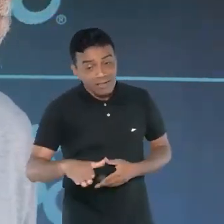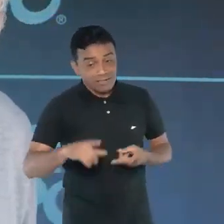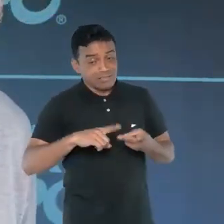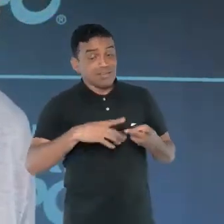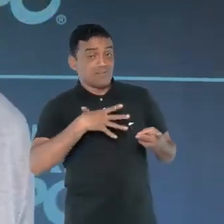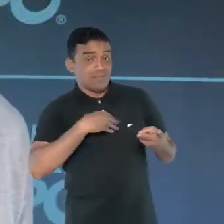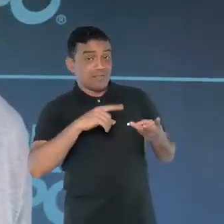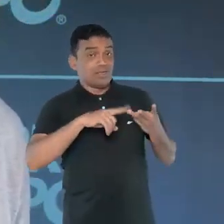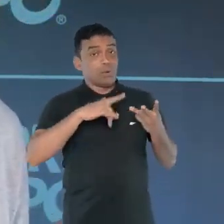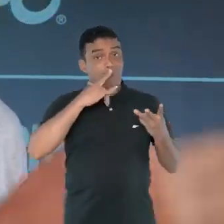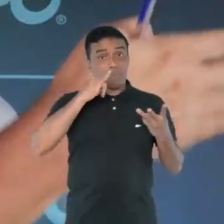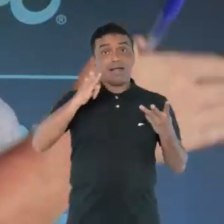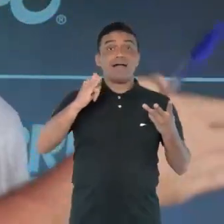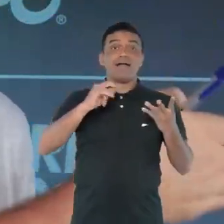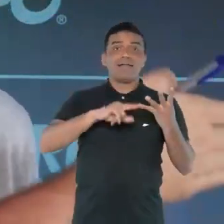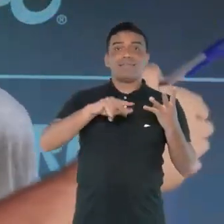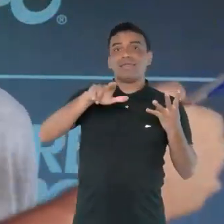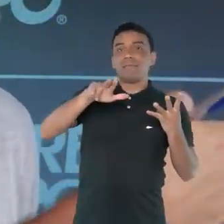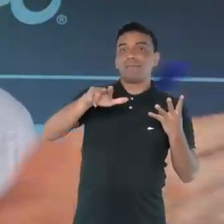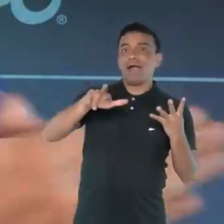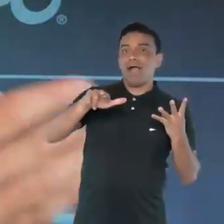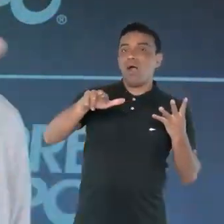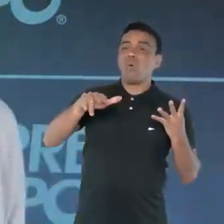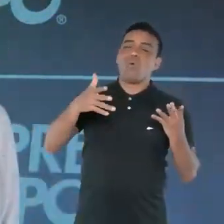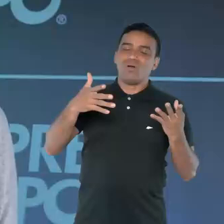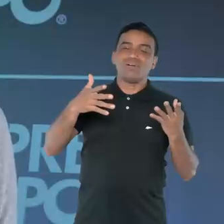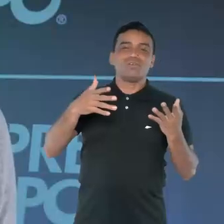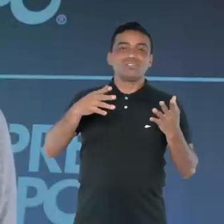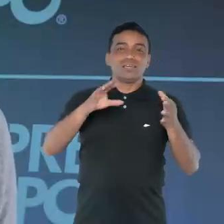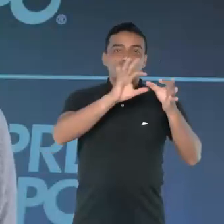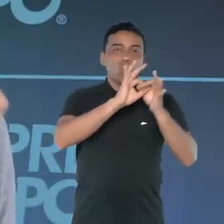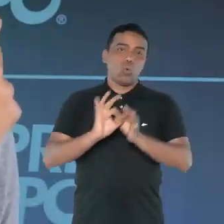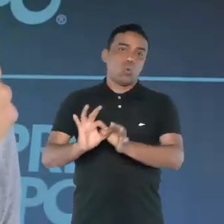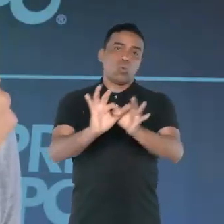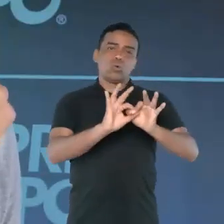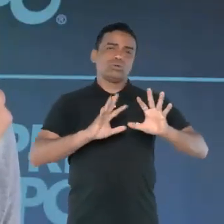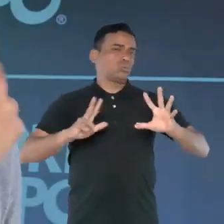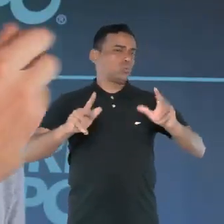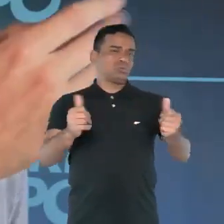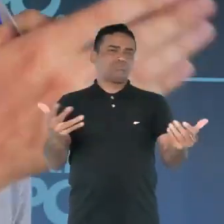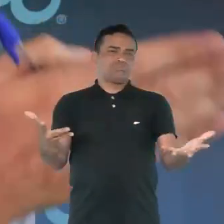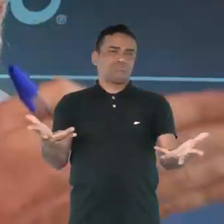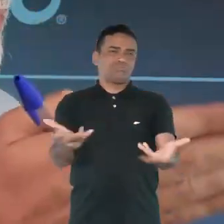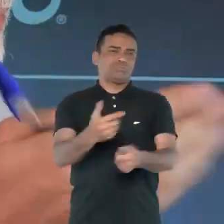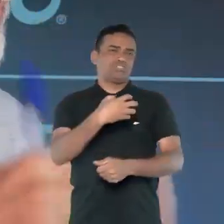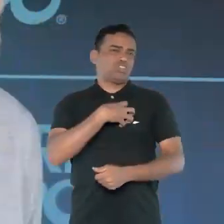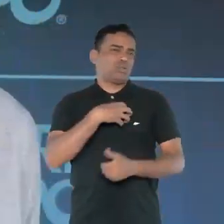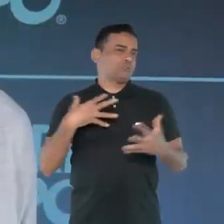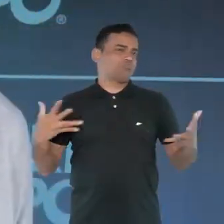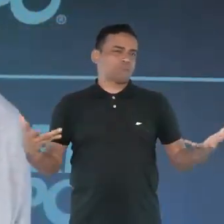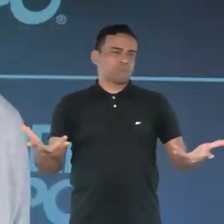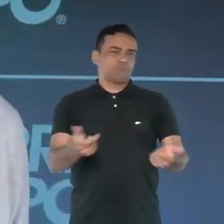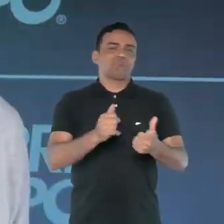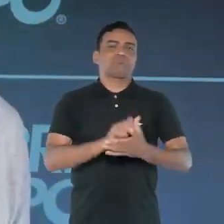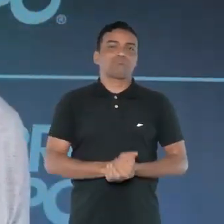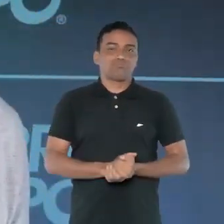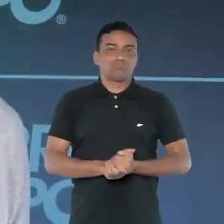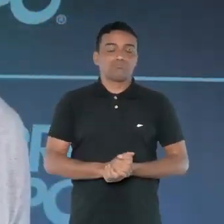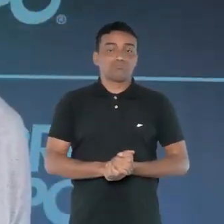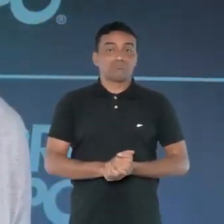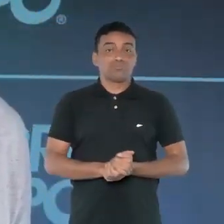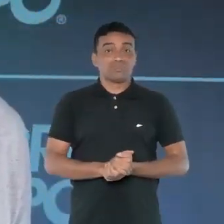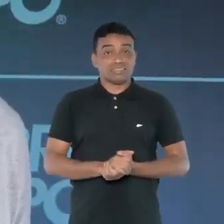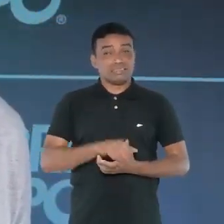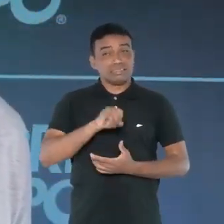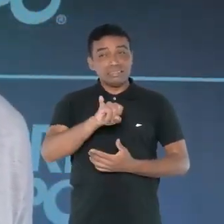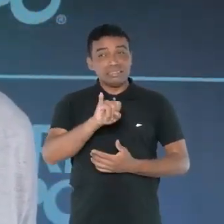irmão, né? E você costura isso de modo muito, muito alinhado, mesmo se